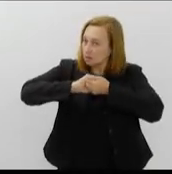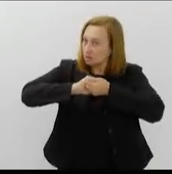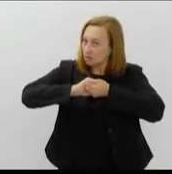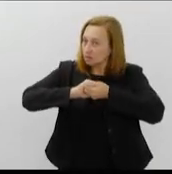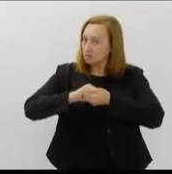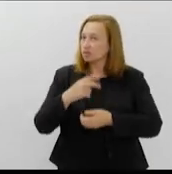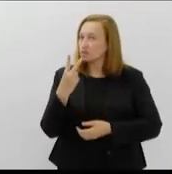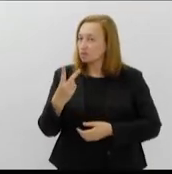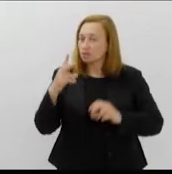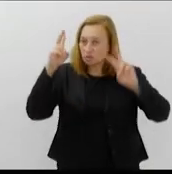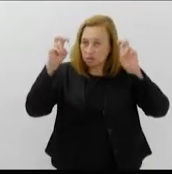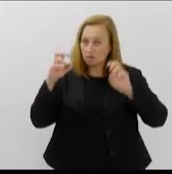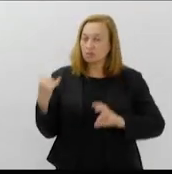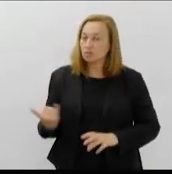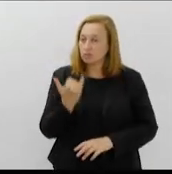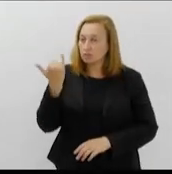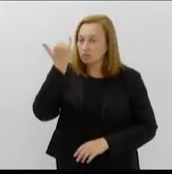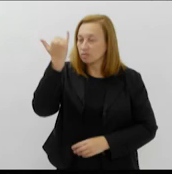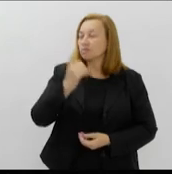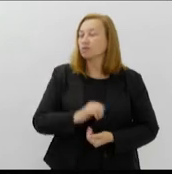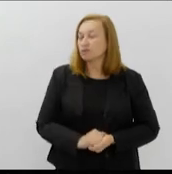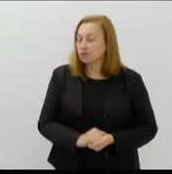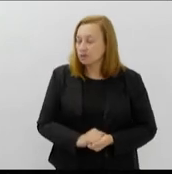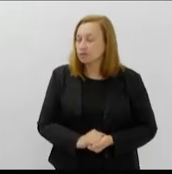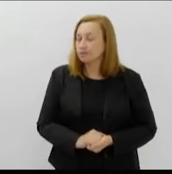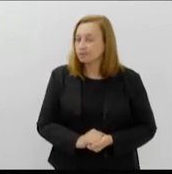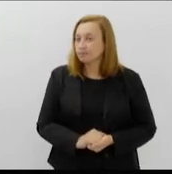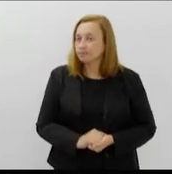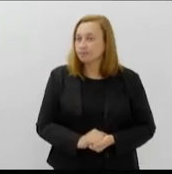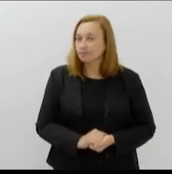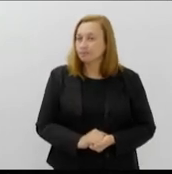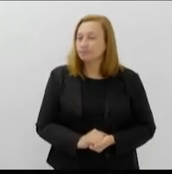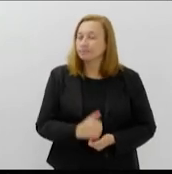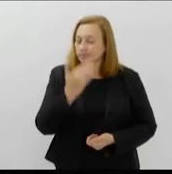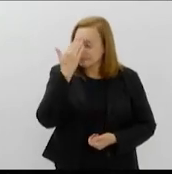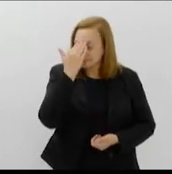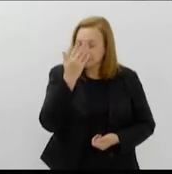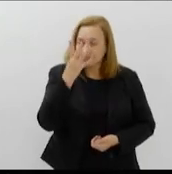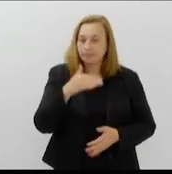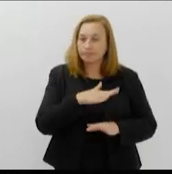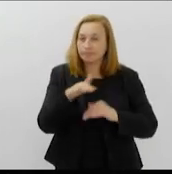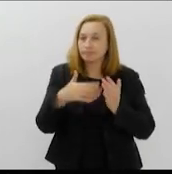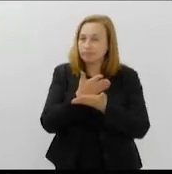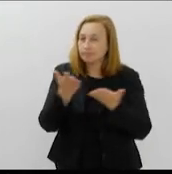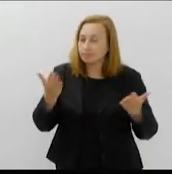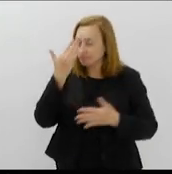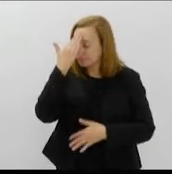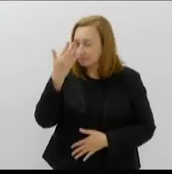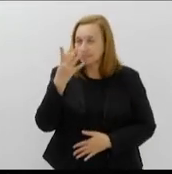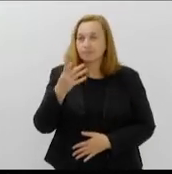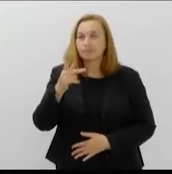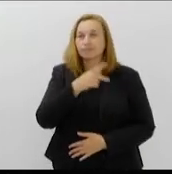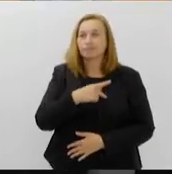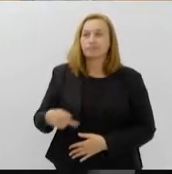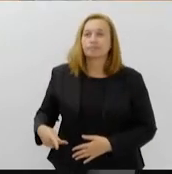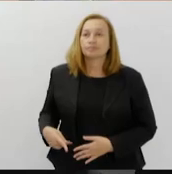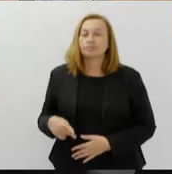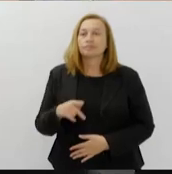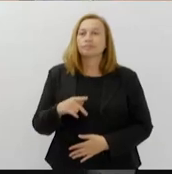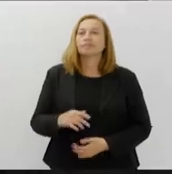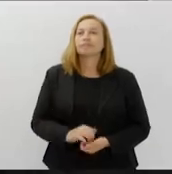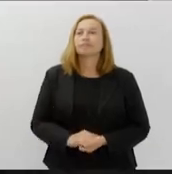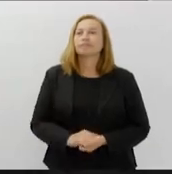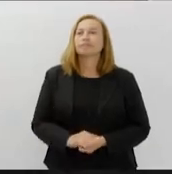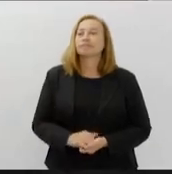esses dois temas que, sem sombra de dúvidas, são de suma importância. Muito obrigado a todos. Obrigado, senhora presidente.